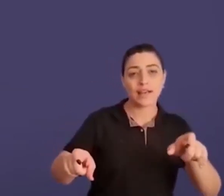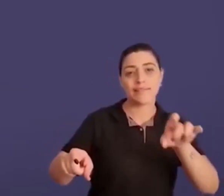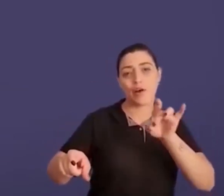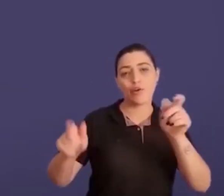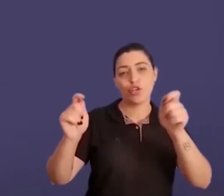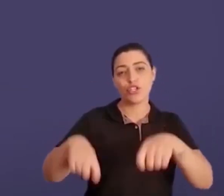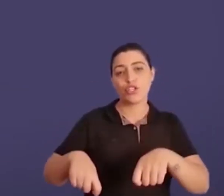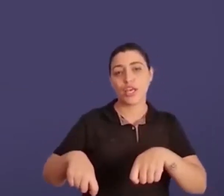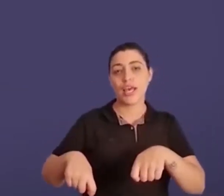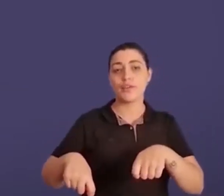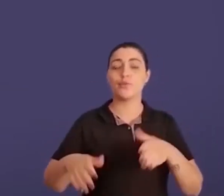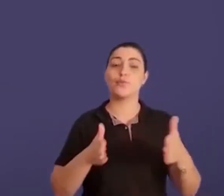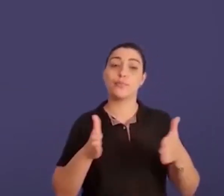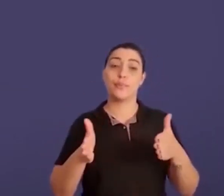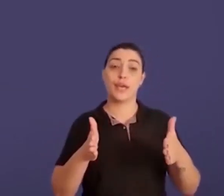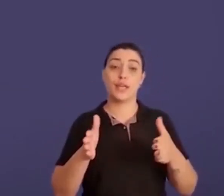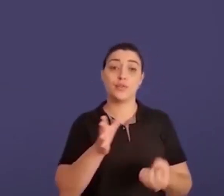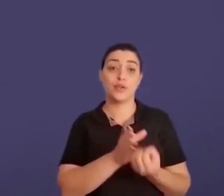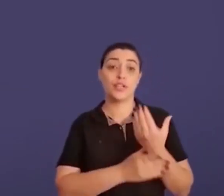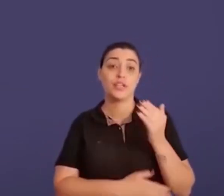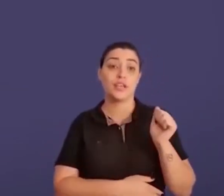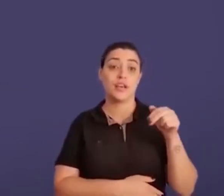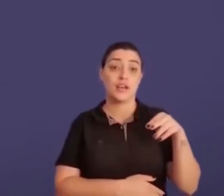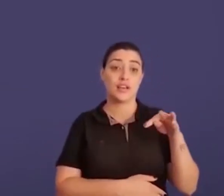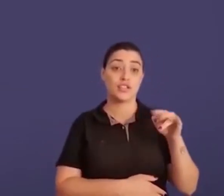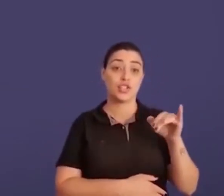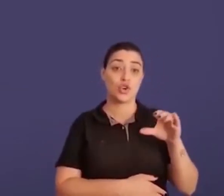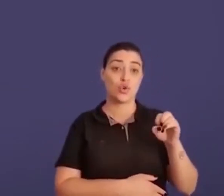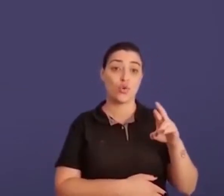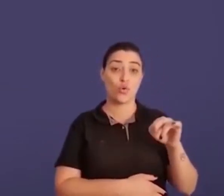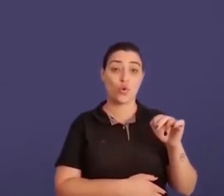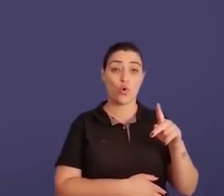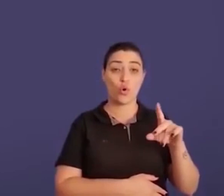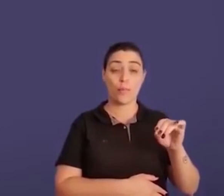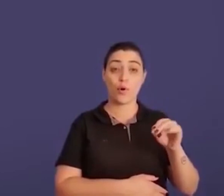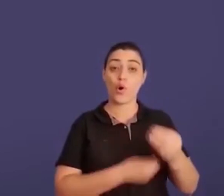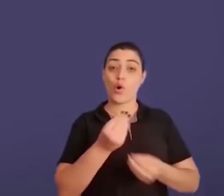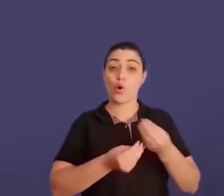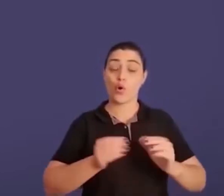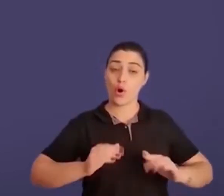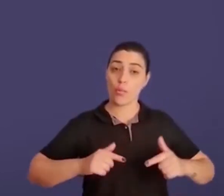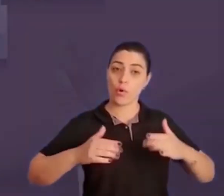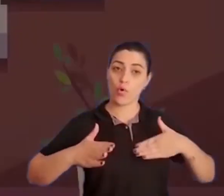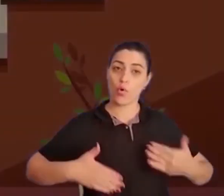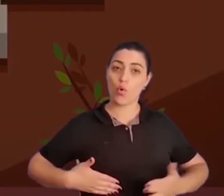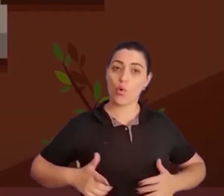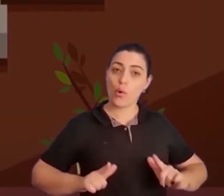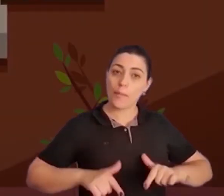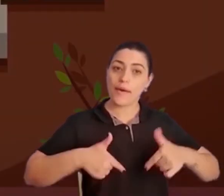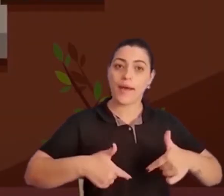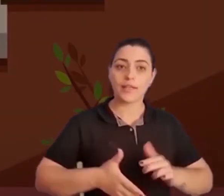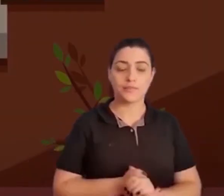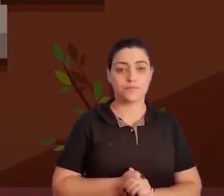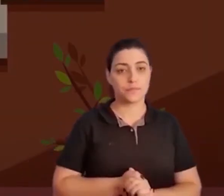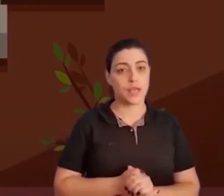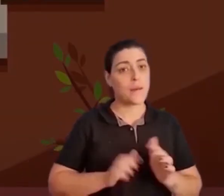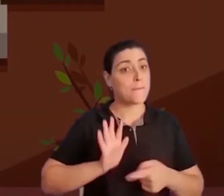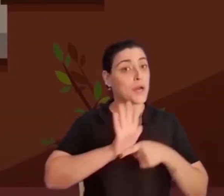enquanto forma sua resposta imune adaptativa, ou seja, produzir seus anticorpos contra a Covid-19. Para